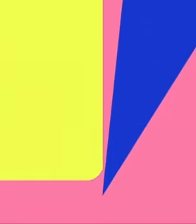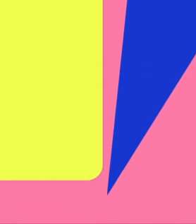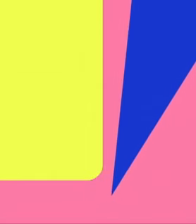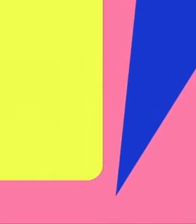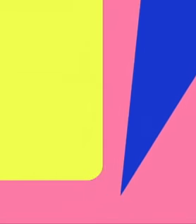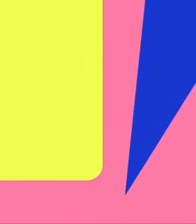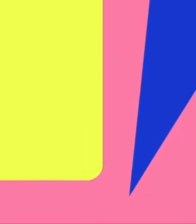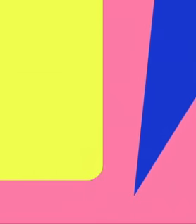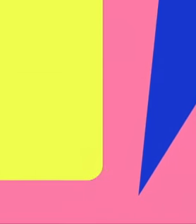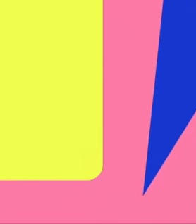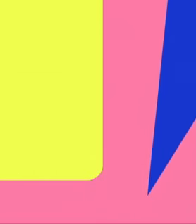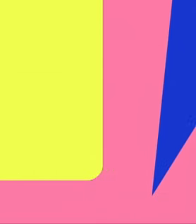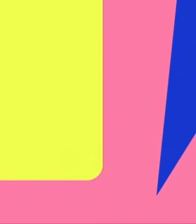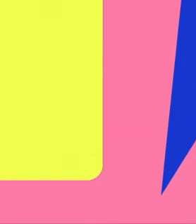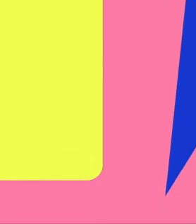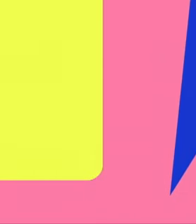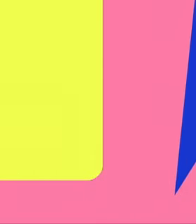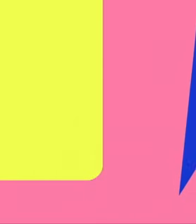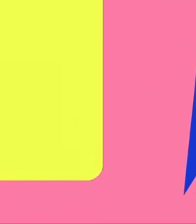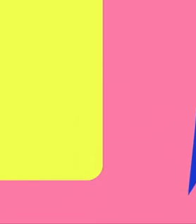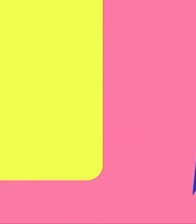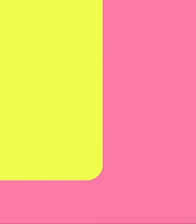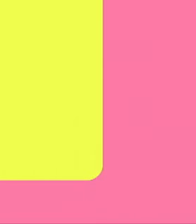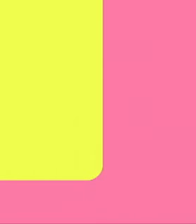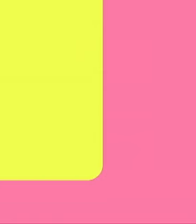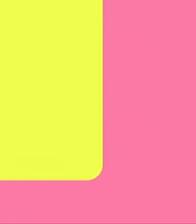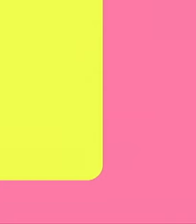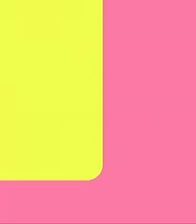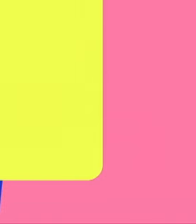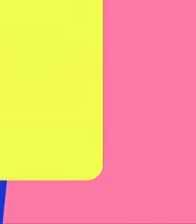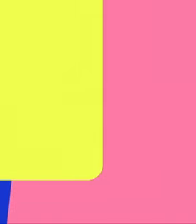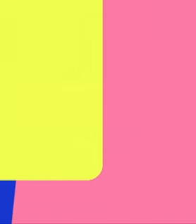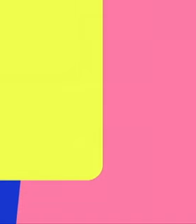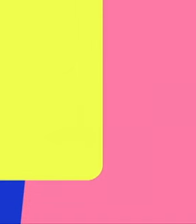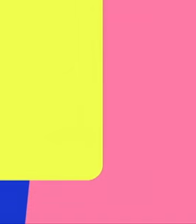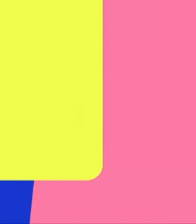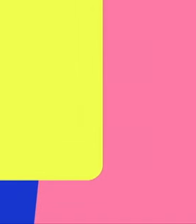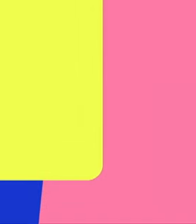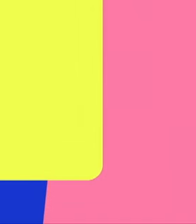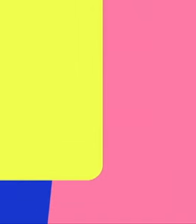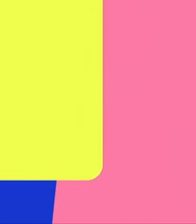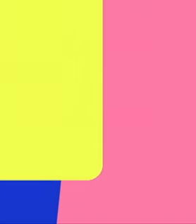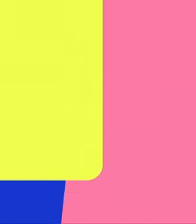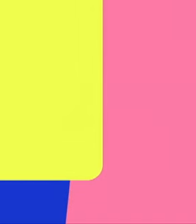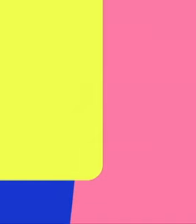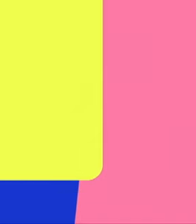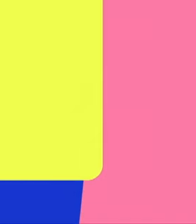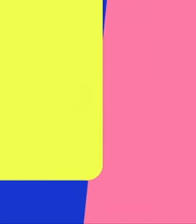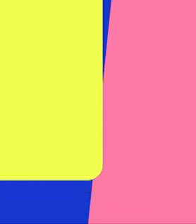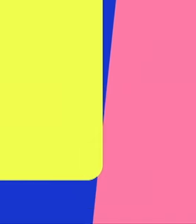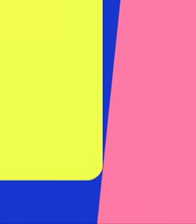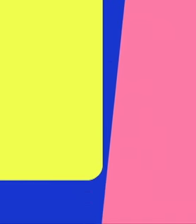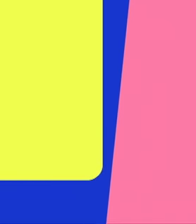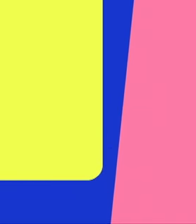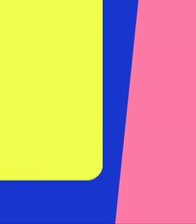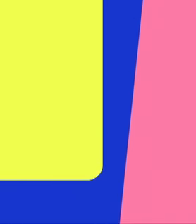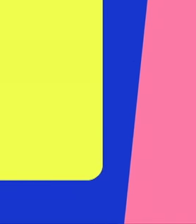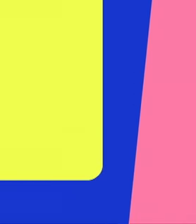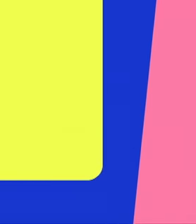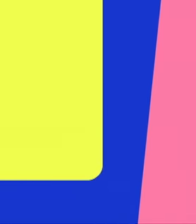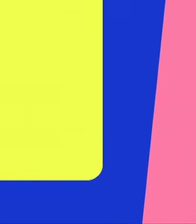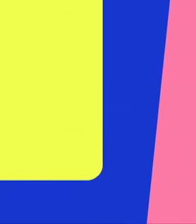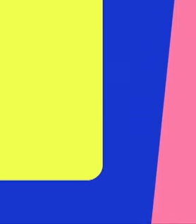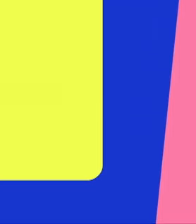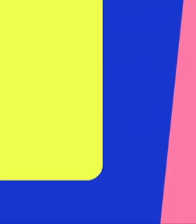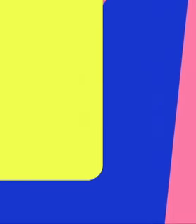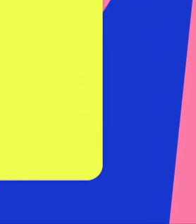Cissa Guimarães. Uma pergunta para o grande Dudu Nobre. O samba é sem censura? Adorei. Leonardo Rangel da Silveira, do